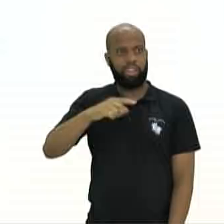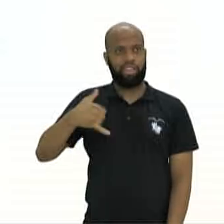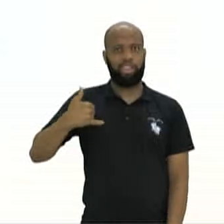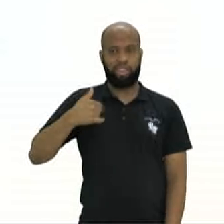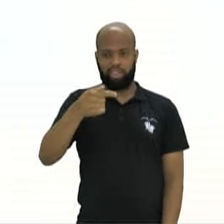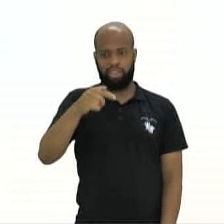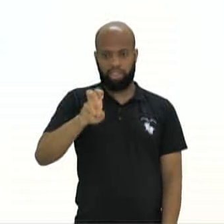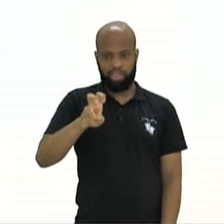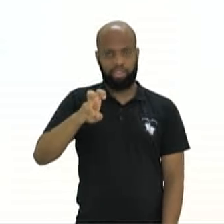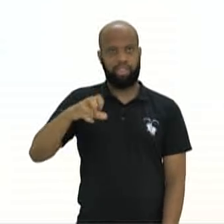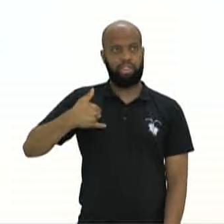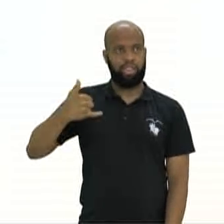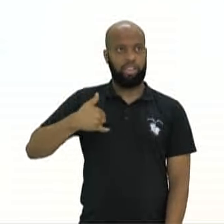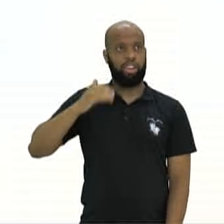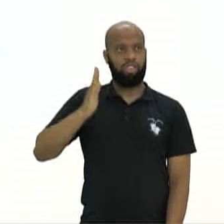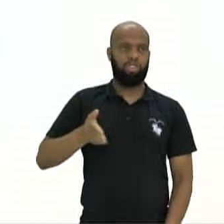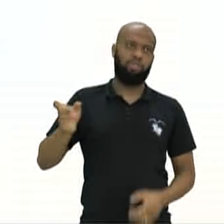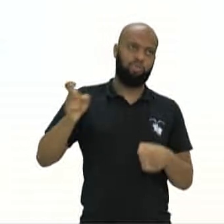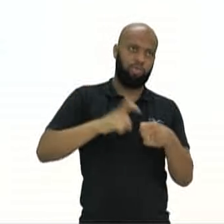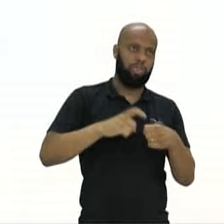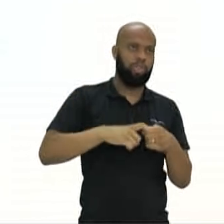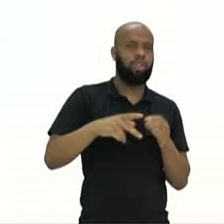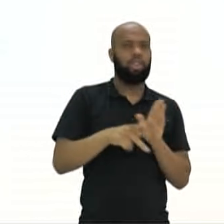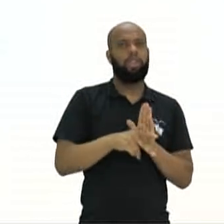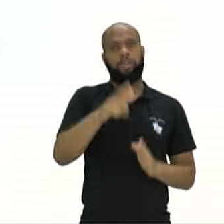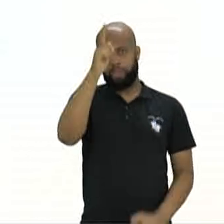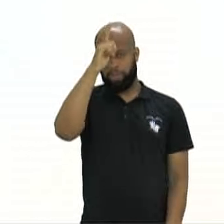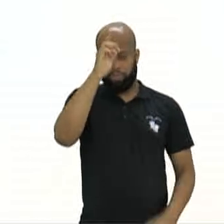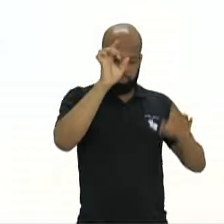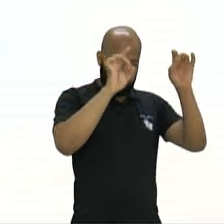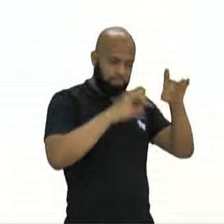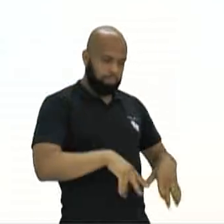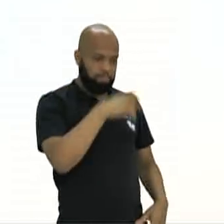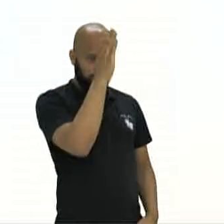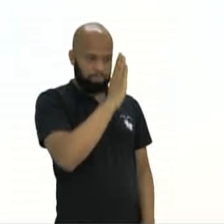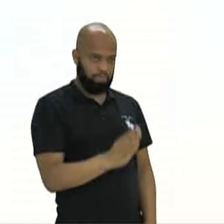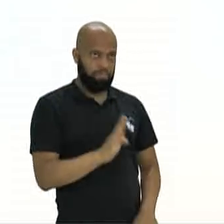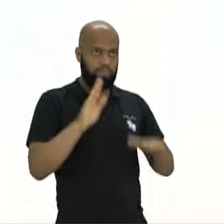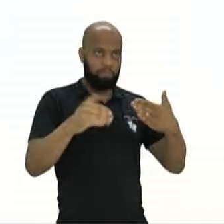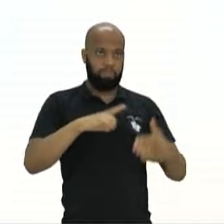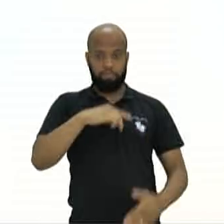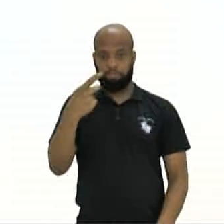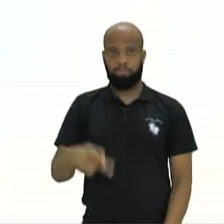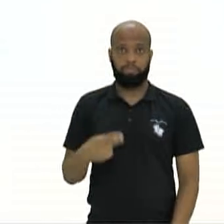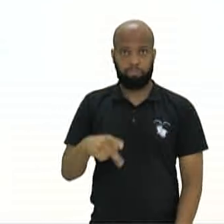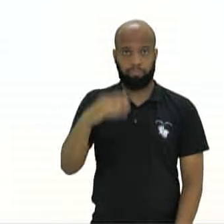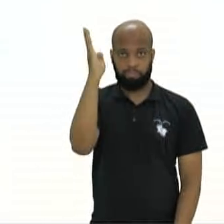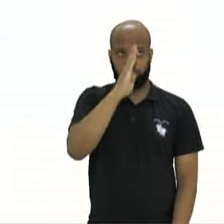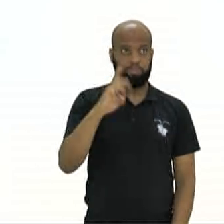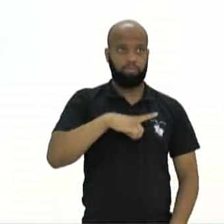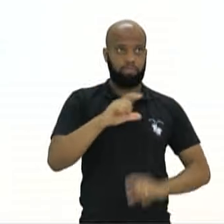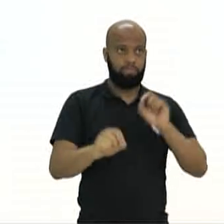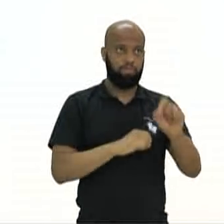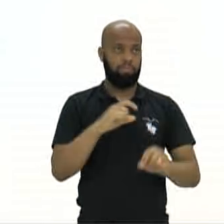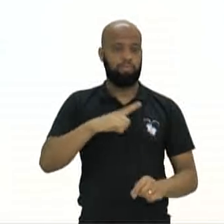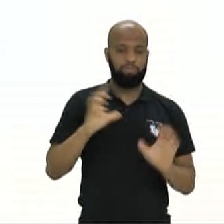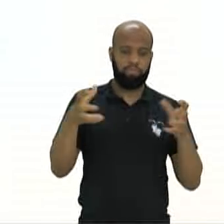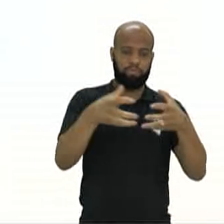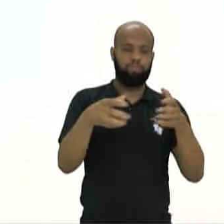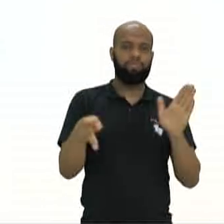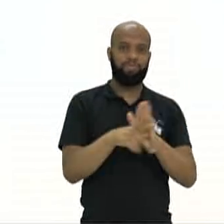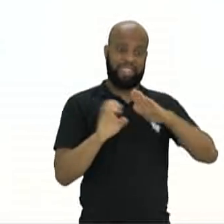anos, ele já está em Cleves, na Alemanha. Aqui ele já deixou, né, o governo brasileiro. E aí? Enquanto isso, no Brasil, a Companhia das Índias